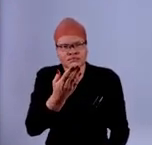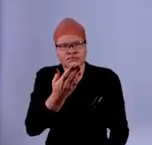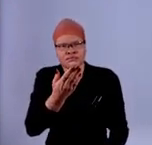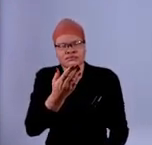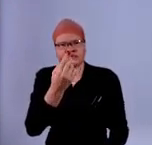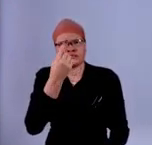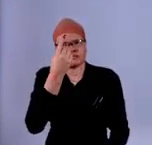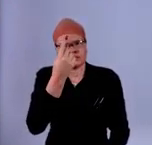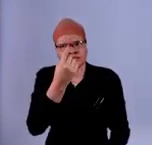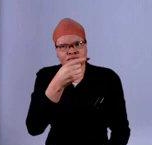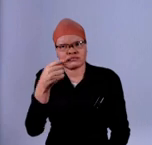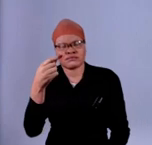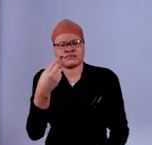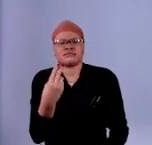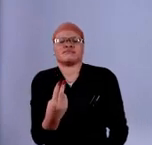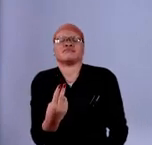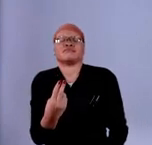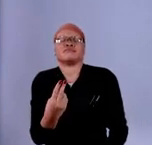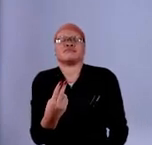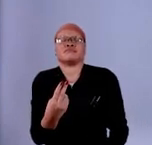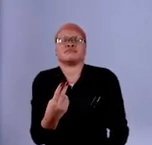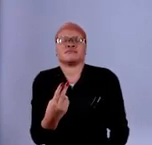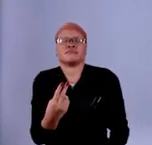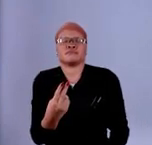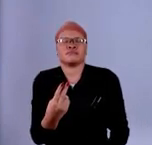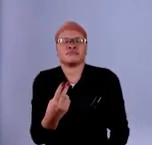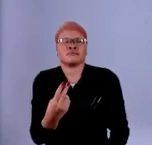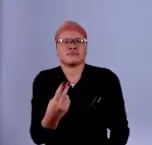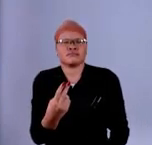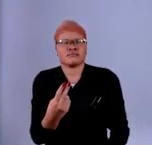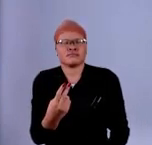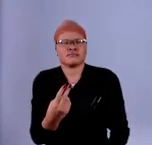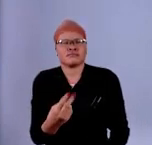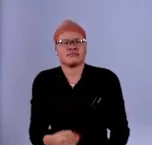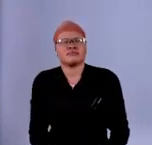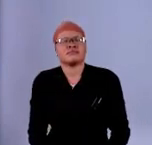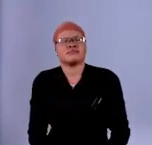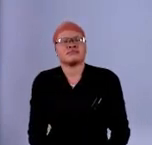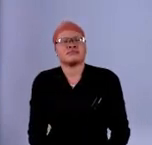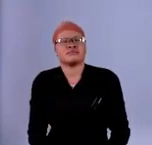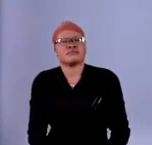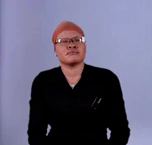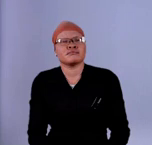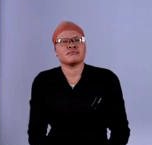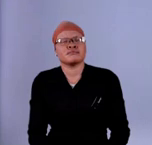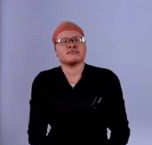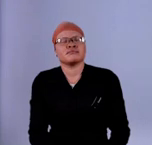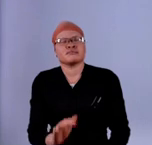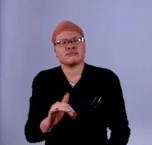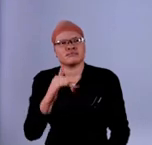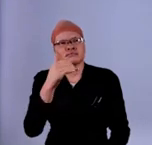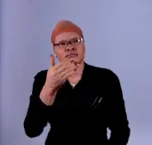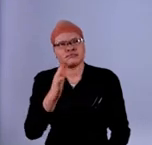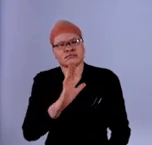forma é um sobre dois ele se um mail 1 sobre 2 e